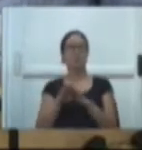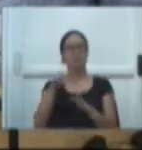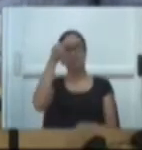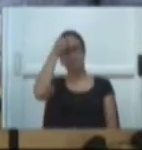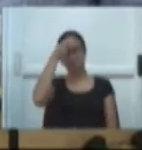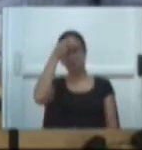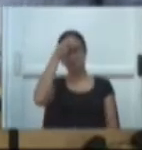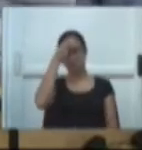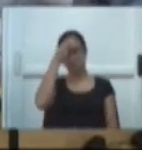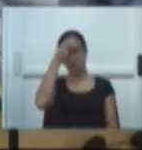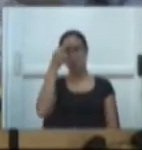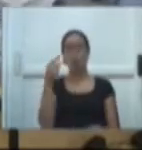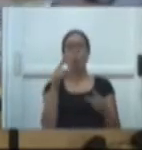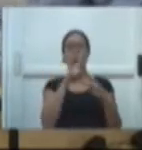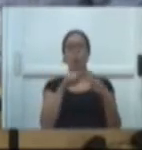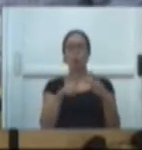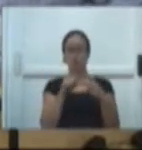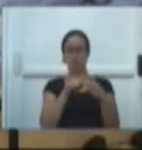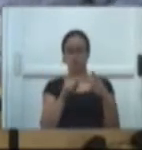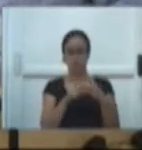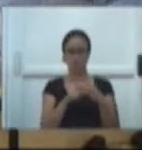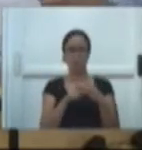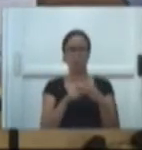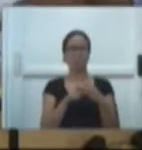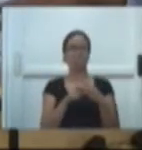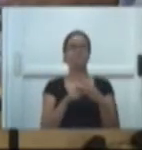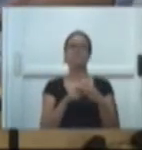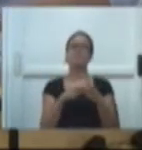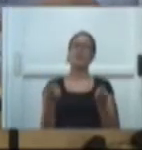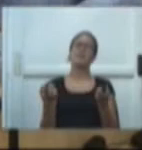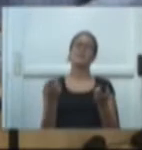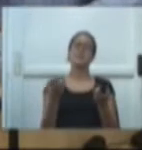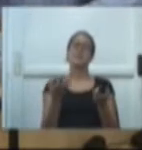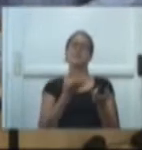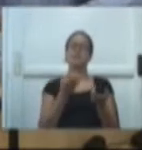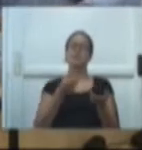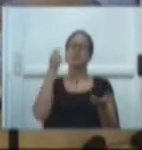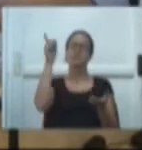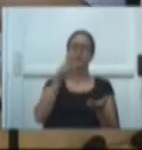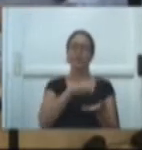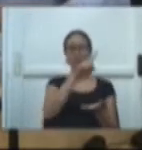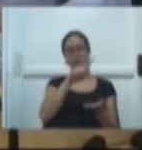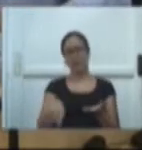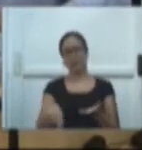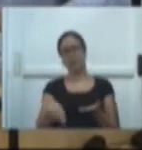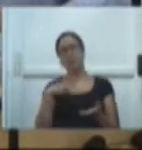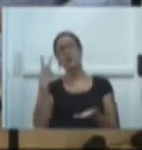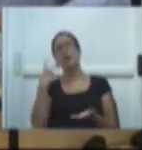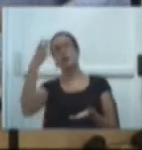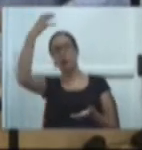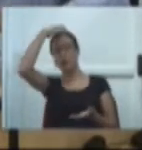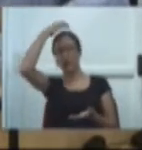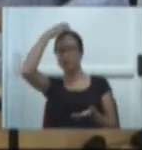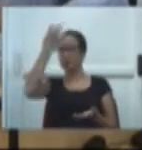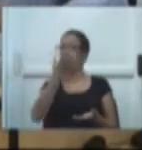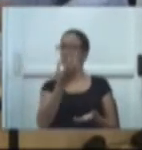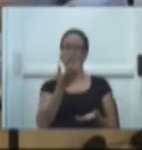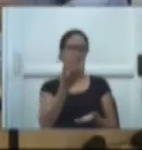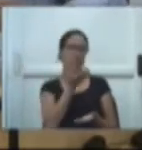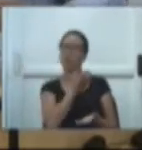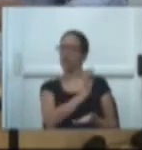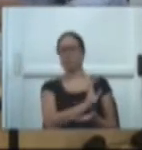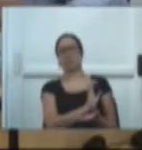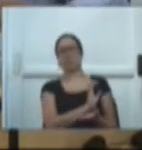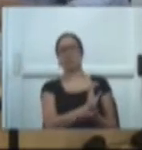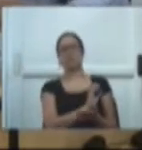vereador Darcy Reis, encaminhando-se assim para o Executivo, ao primeiro secretário para a leitura.